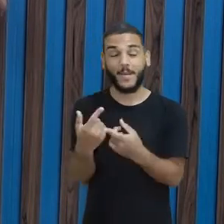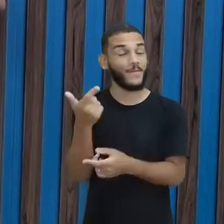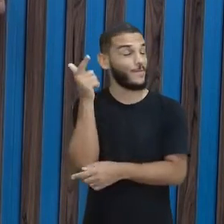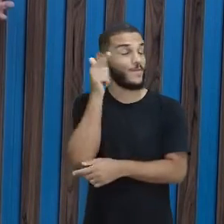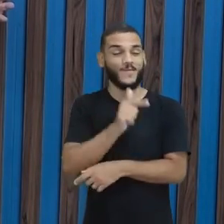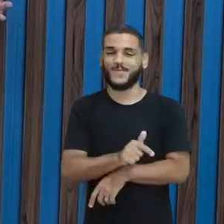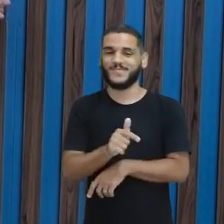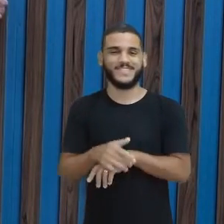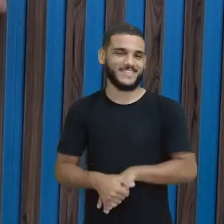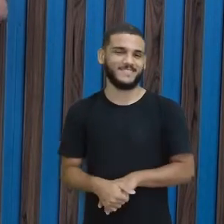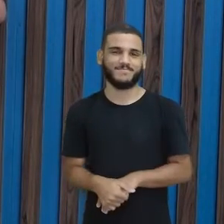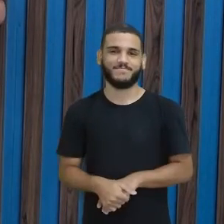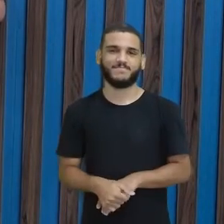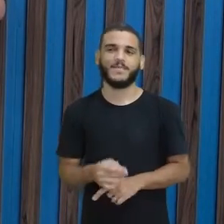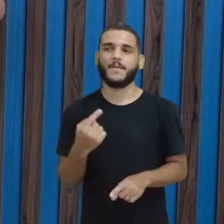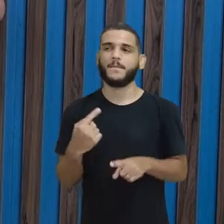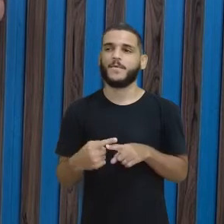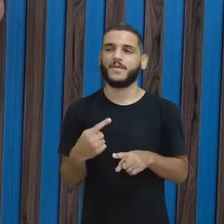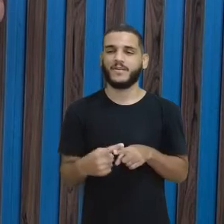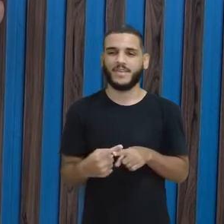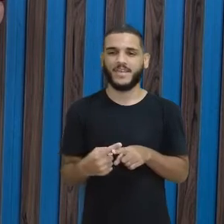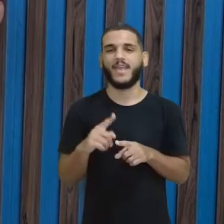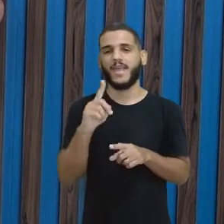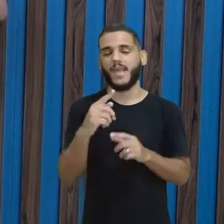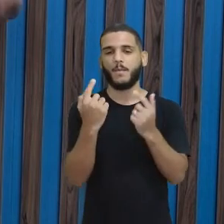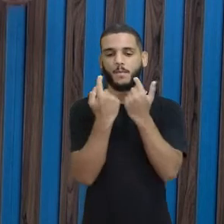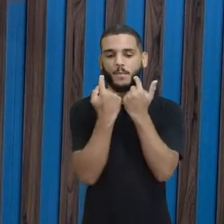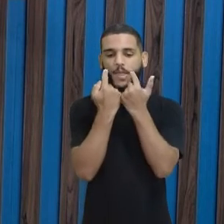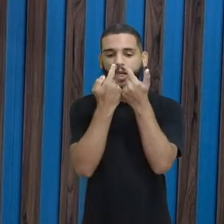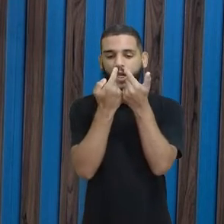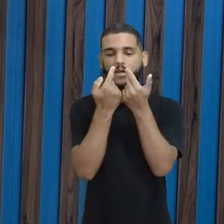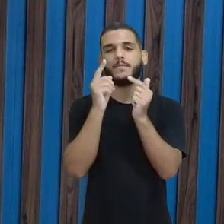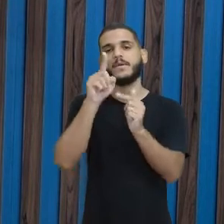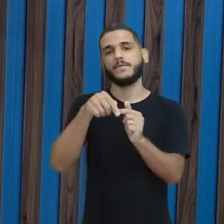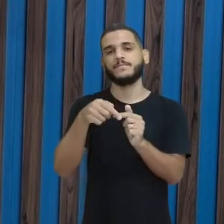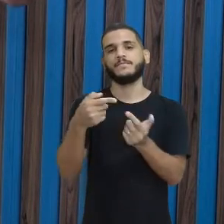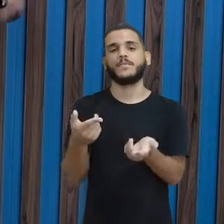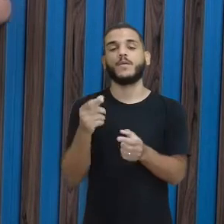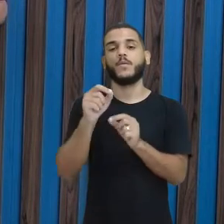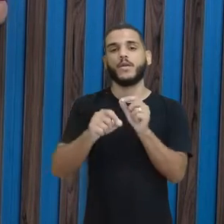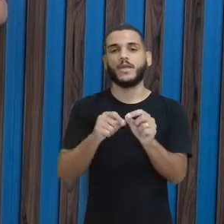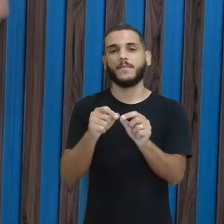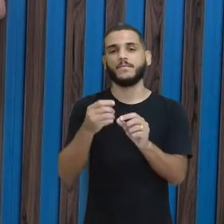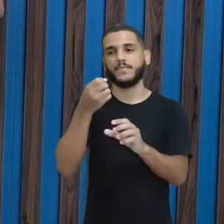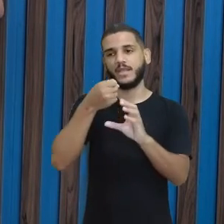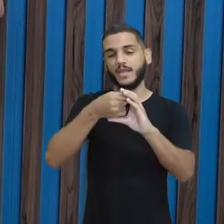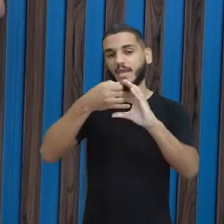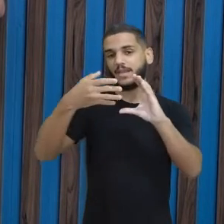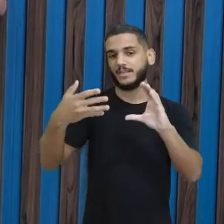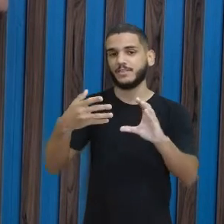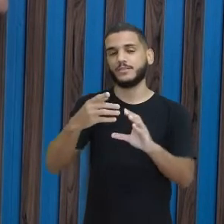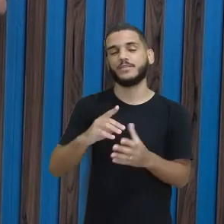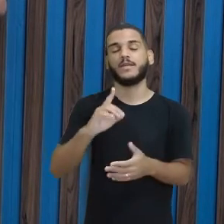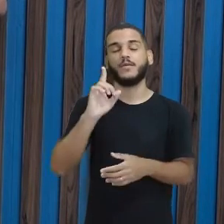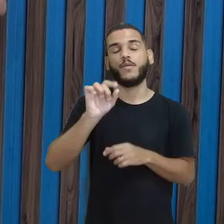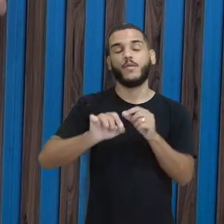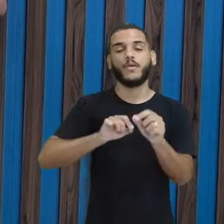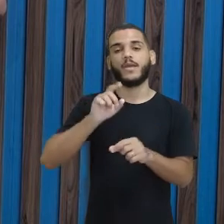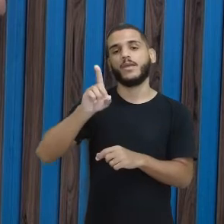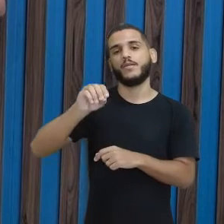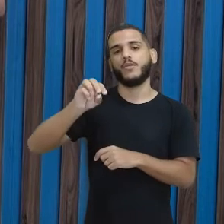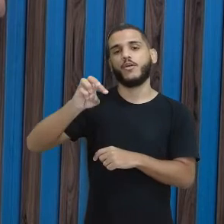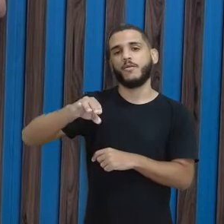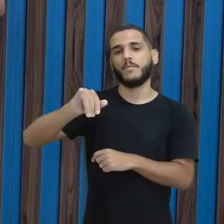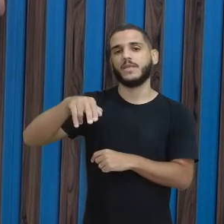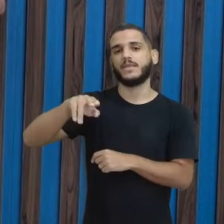não dobra a língua. Por quê? Dobrar a língua é uma característica dominante. Quem não dobra é recessivo. Então, se você não dobra,